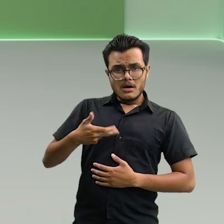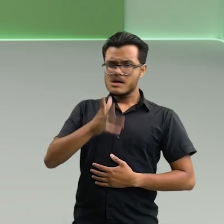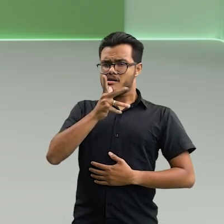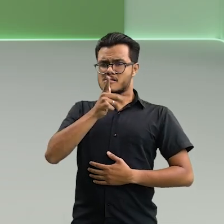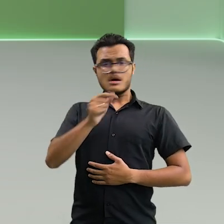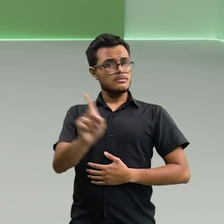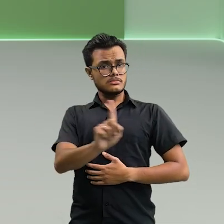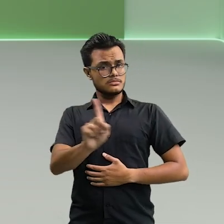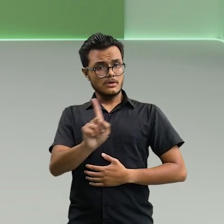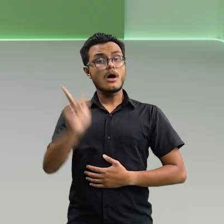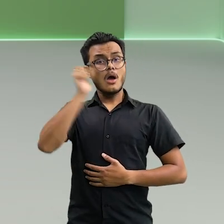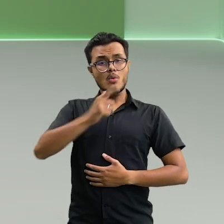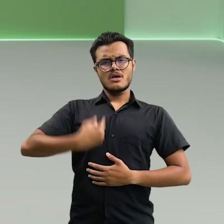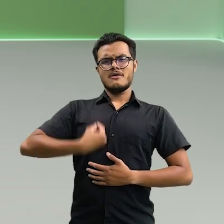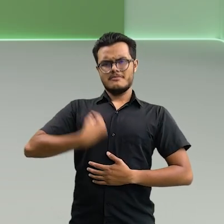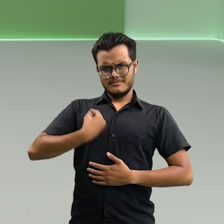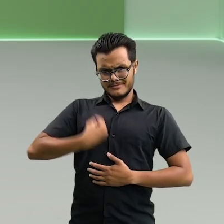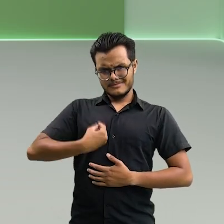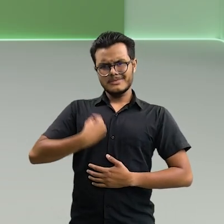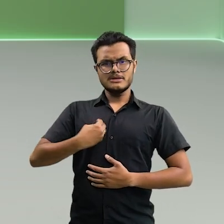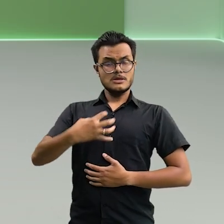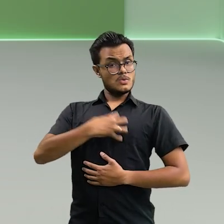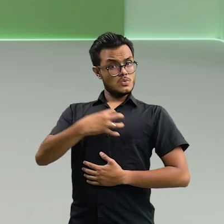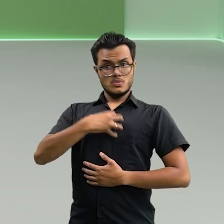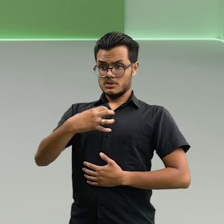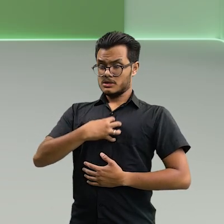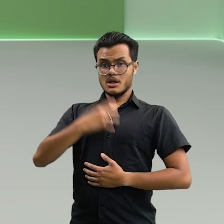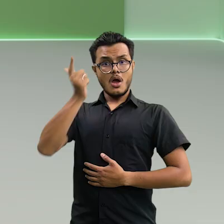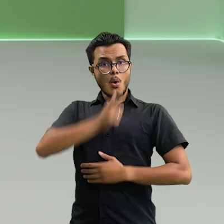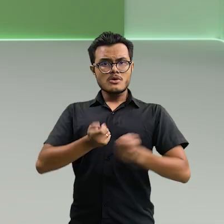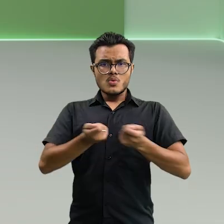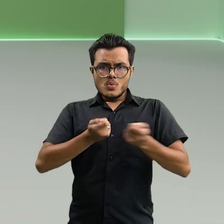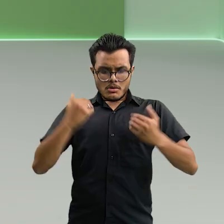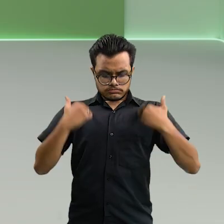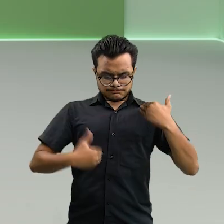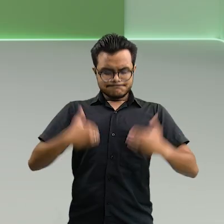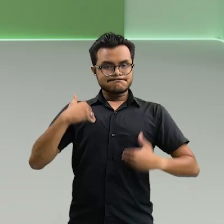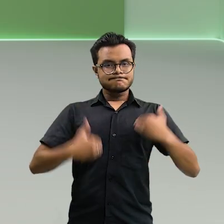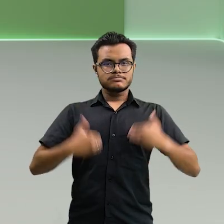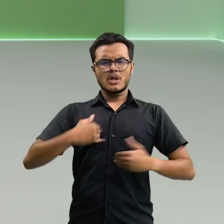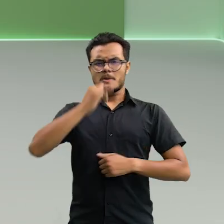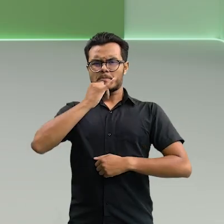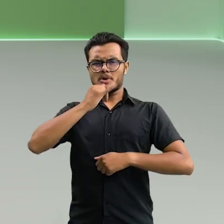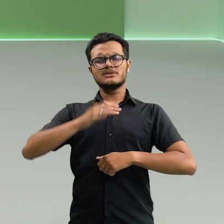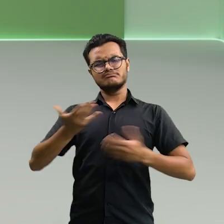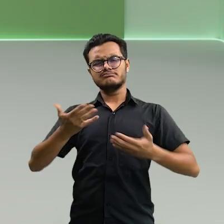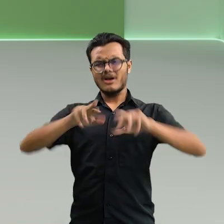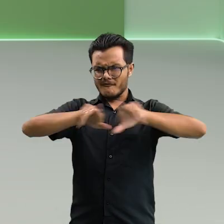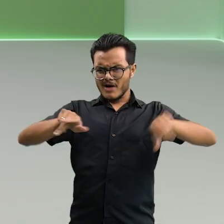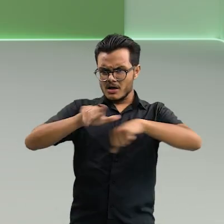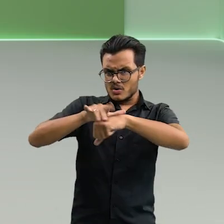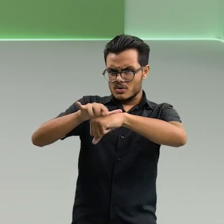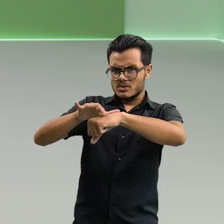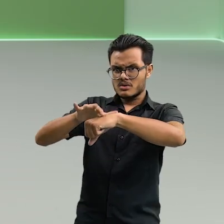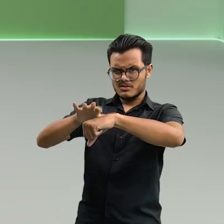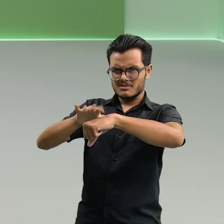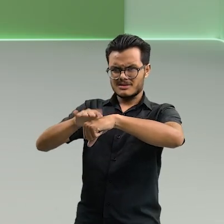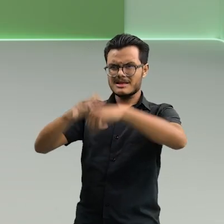a sobrevivência e o comando das funções fisiológicas. Tanto que muitas doenças, como